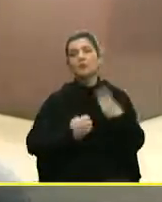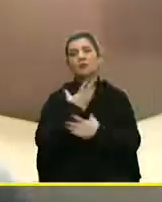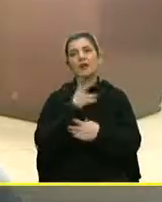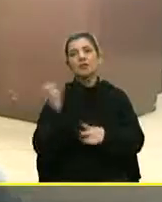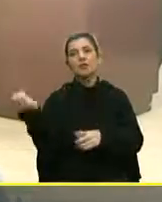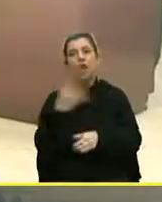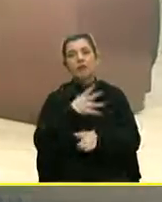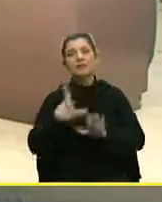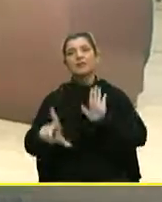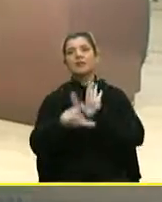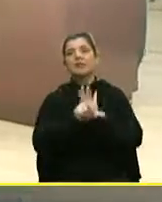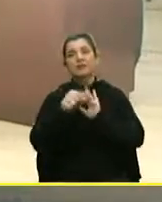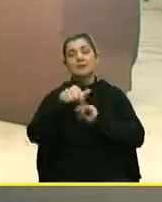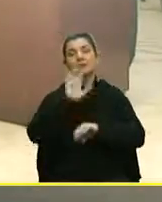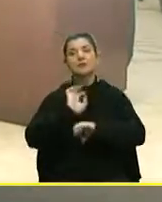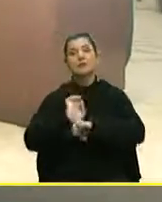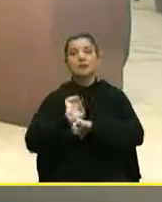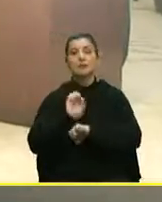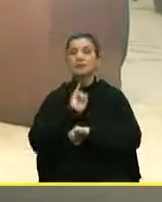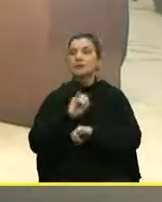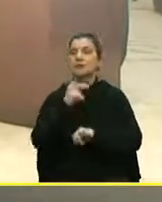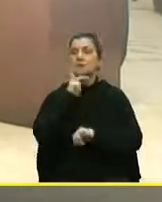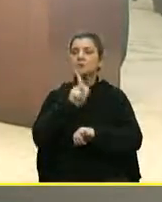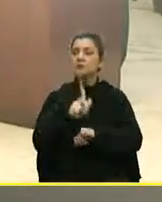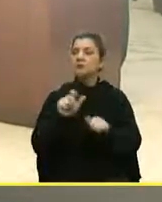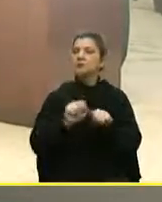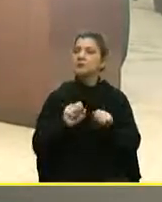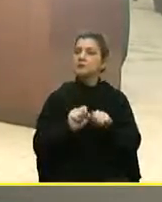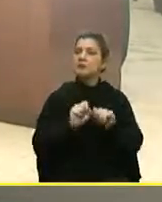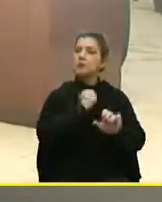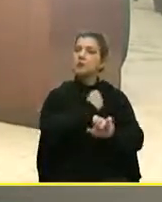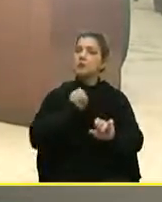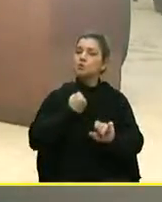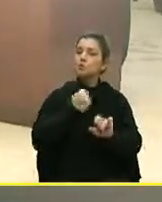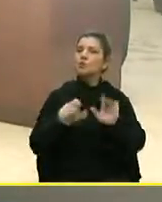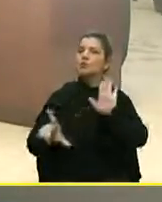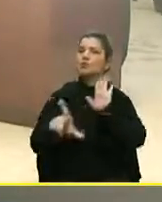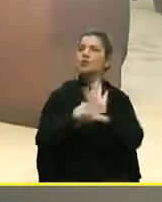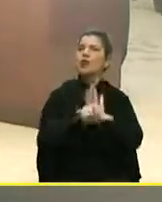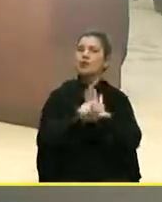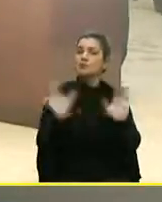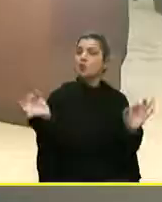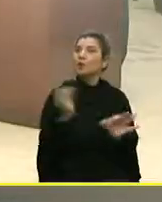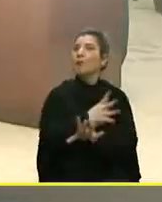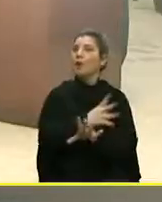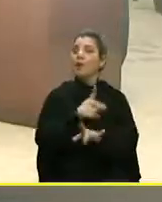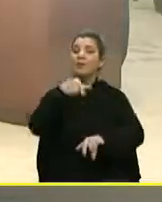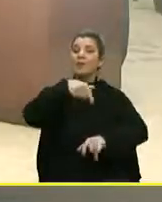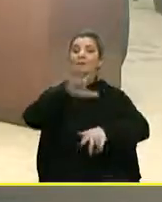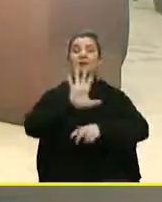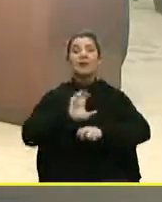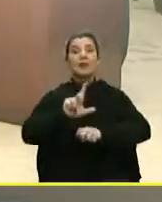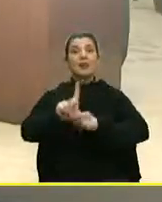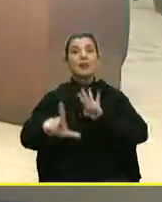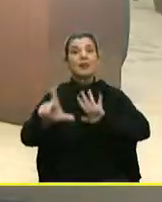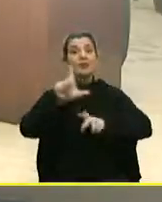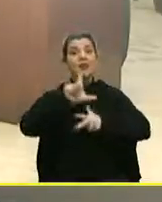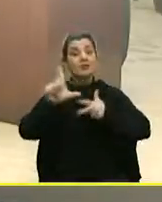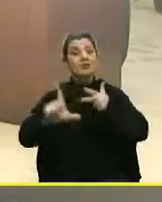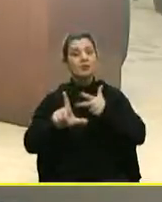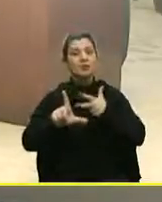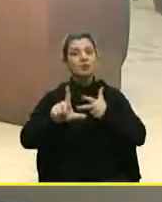aqui no estado caso nós conseguimos fazer com que o número total de leis desta legislatura da Assembleia Legislativa seja menor